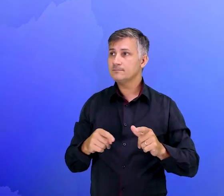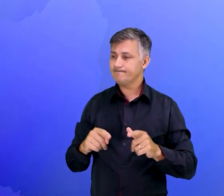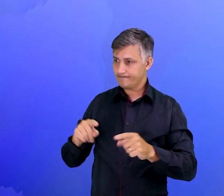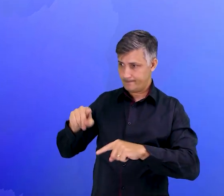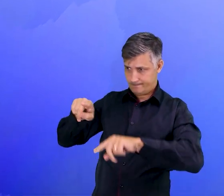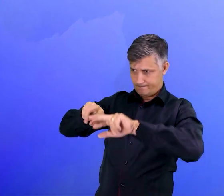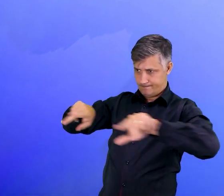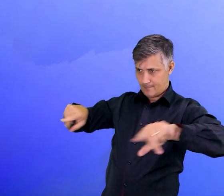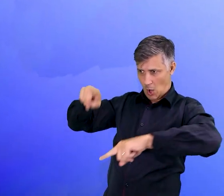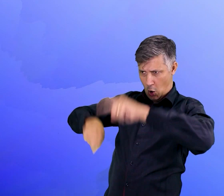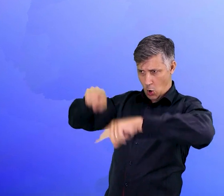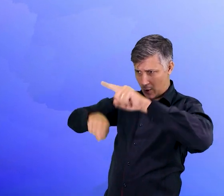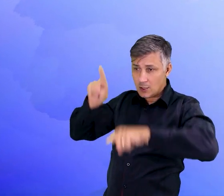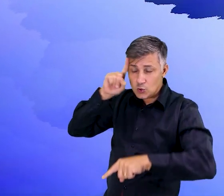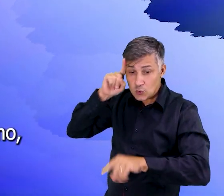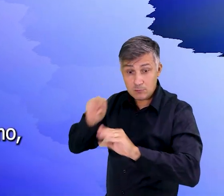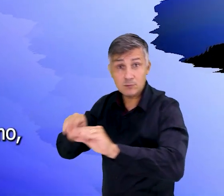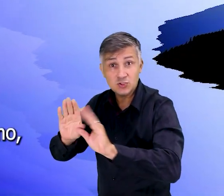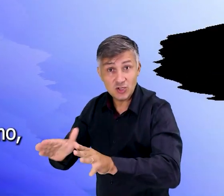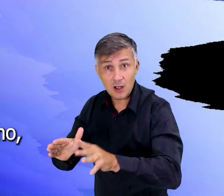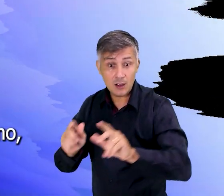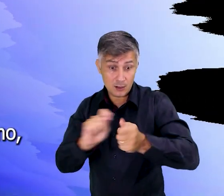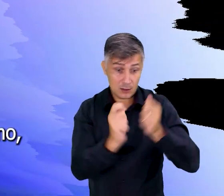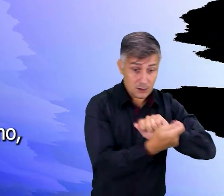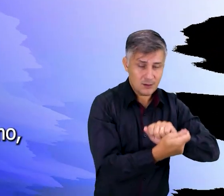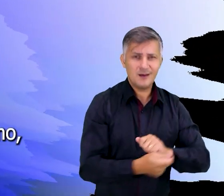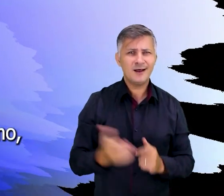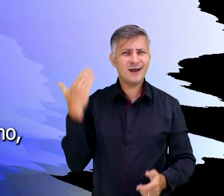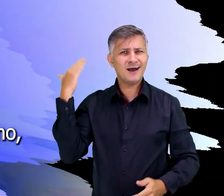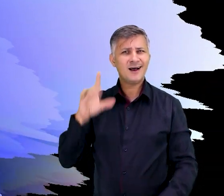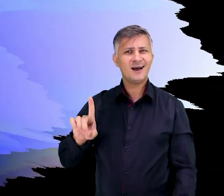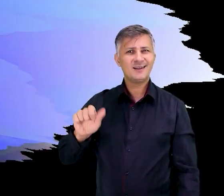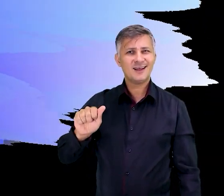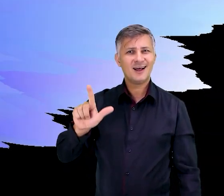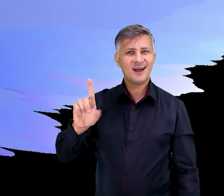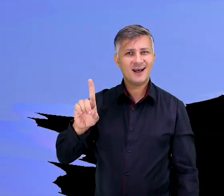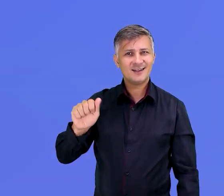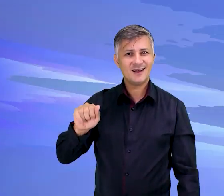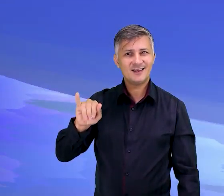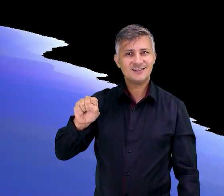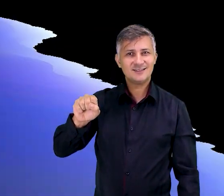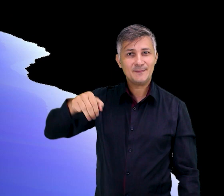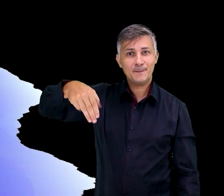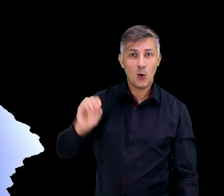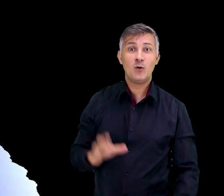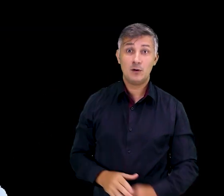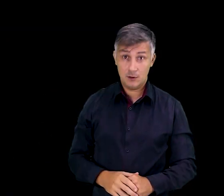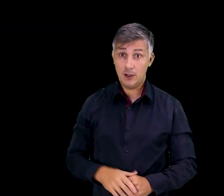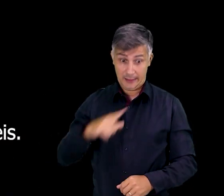ressignificação dos objetos do cotidiano, assim como a gente já fez lá no dadaísmo. O formalismo da